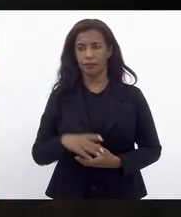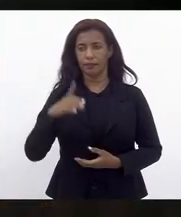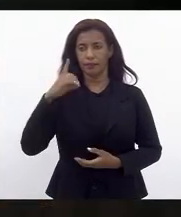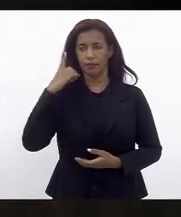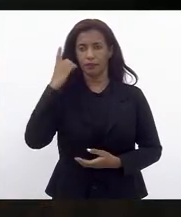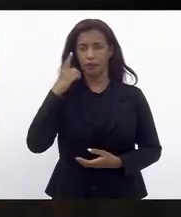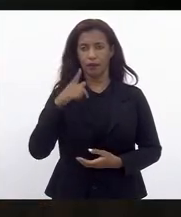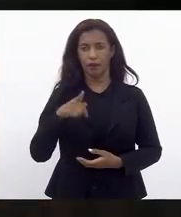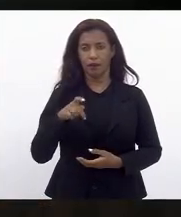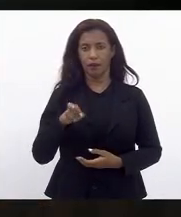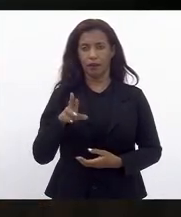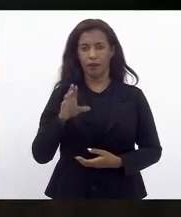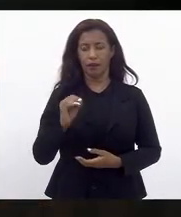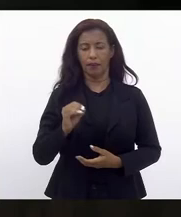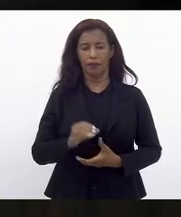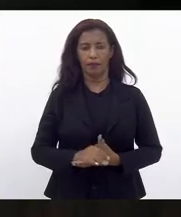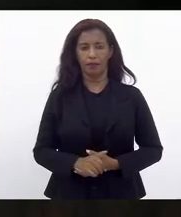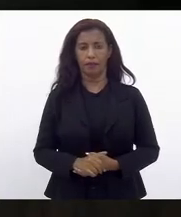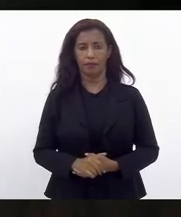Deputado Pedro Ricardo.